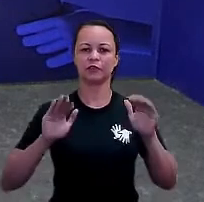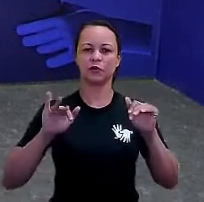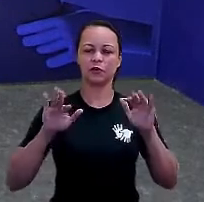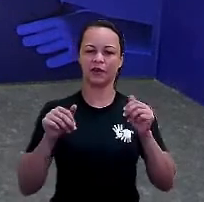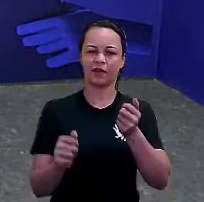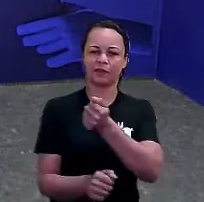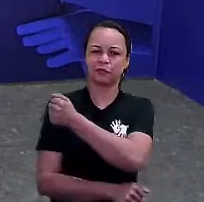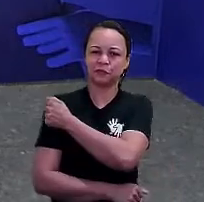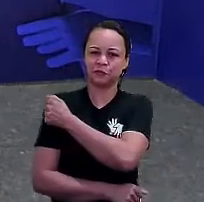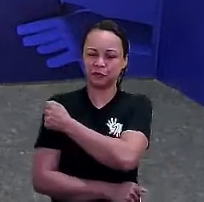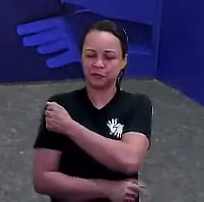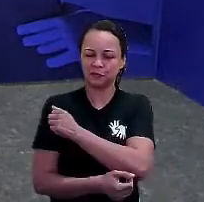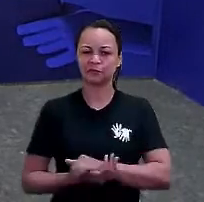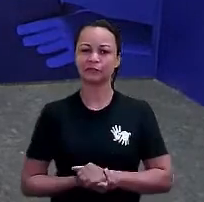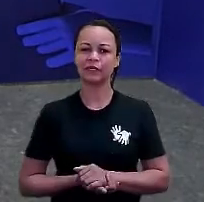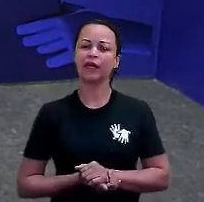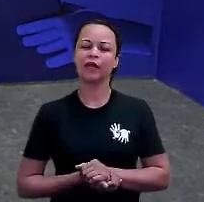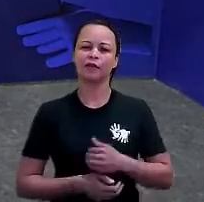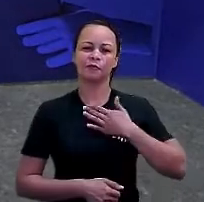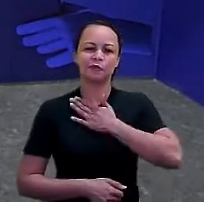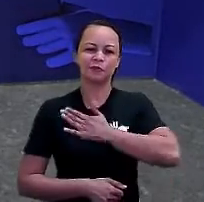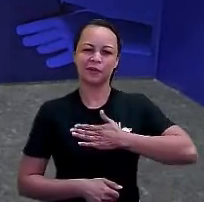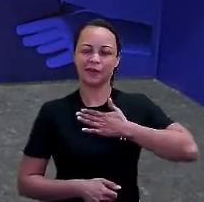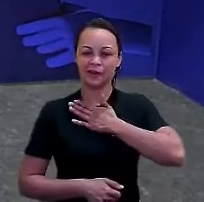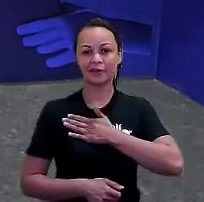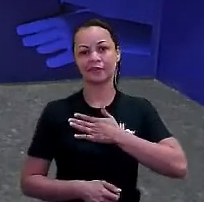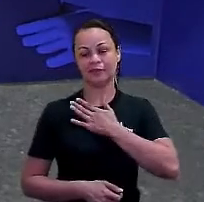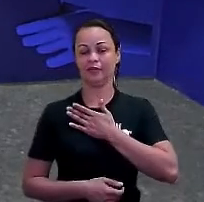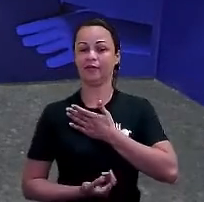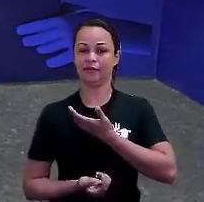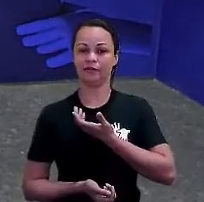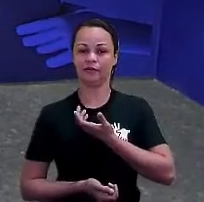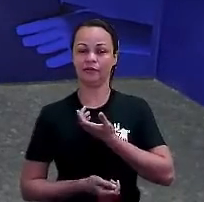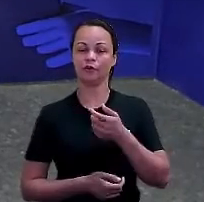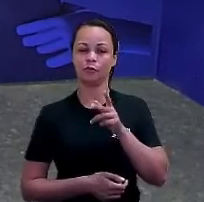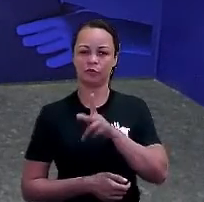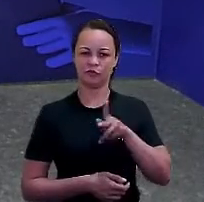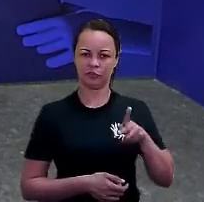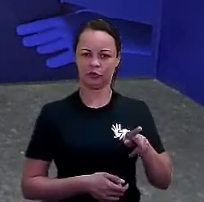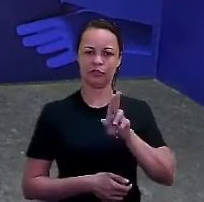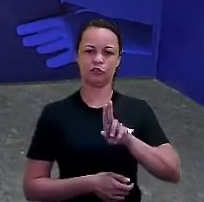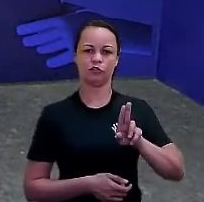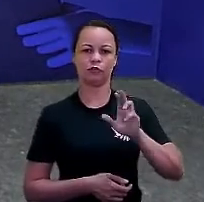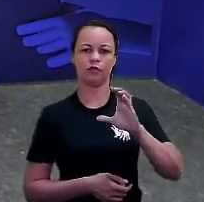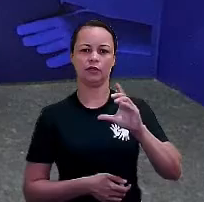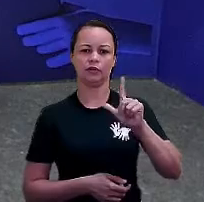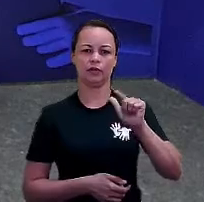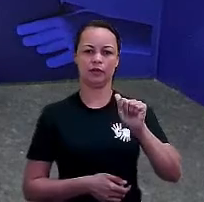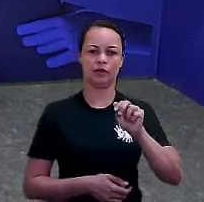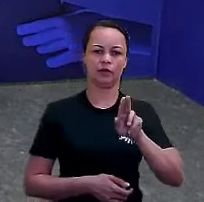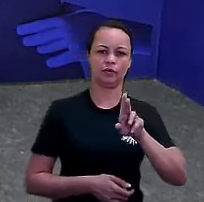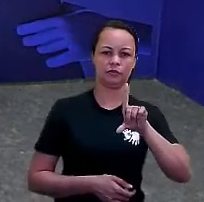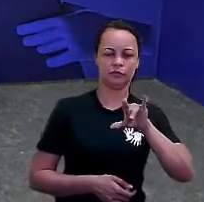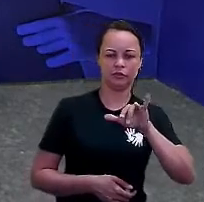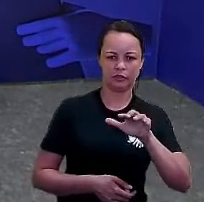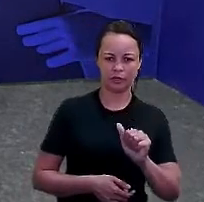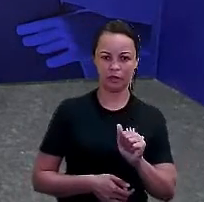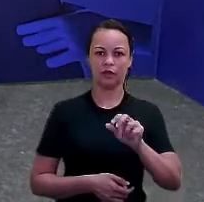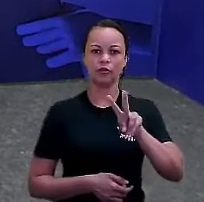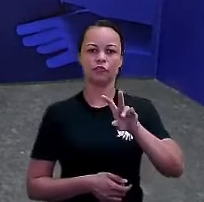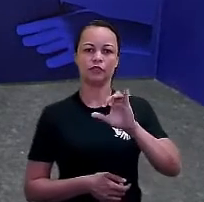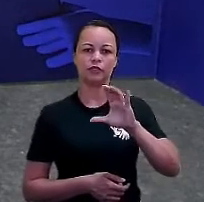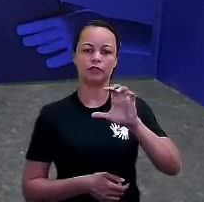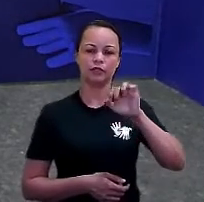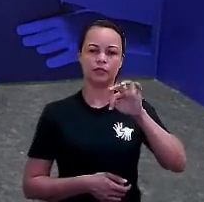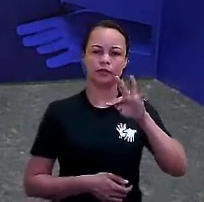Olá, pessoal! É com muito prazer que eu, professora Cláudia Vicente, estou aqui com vocês hoje para